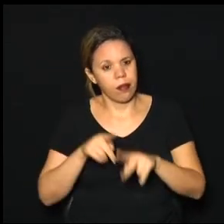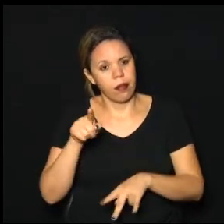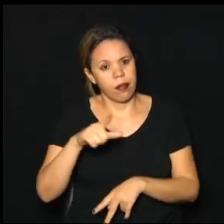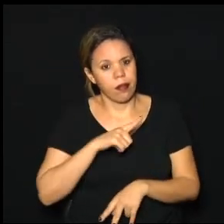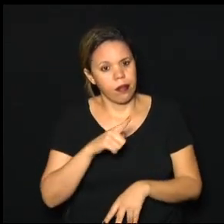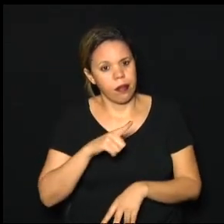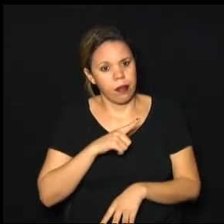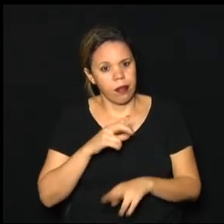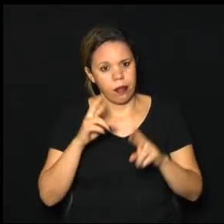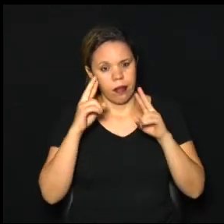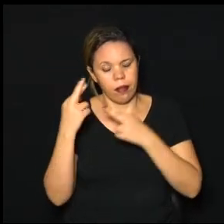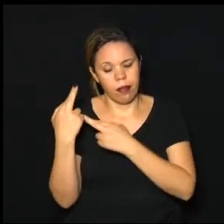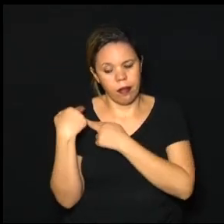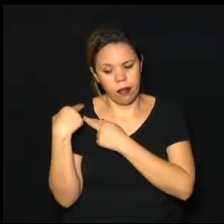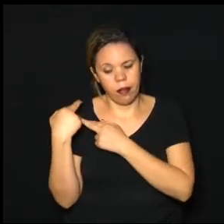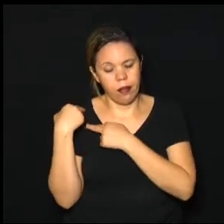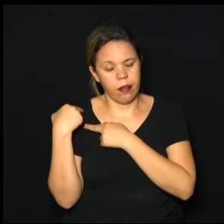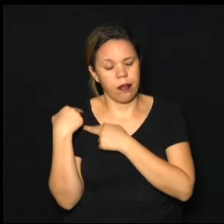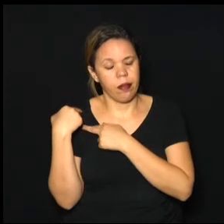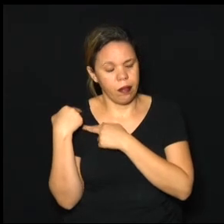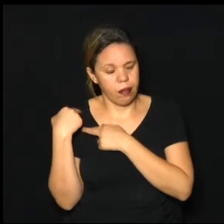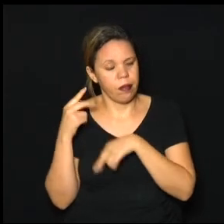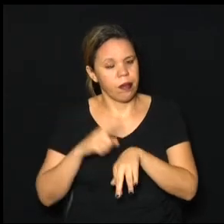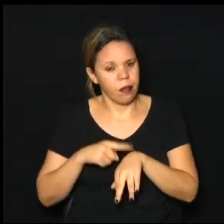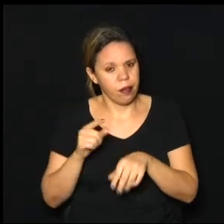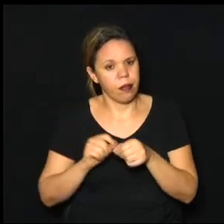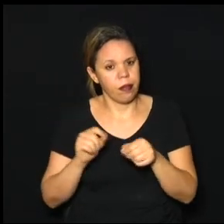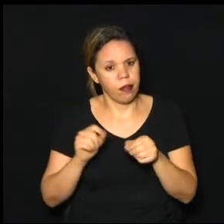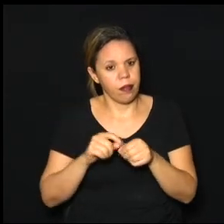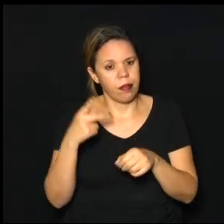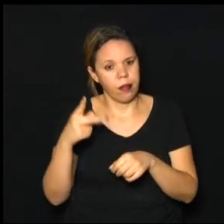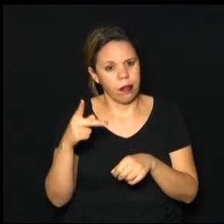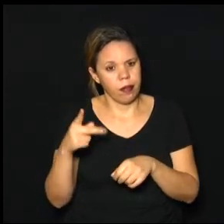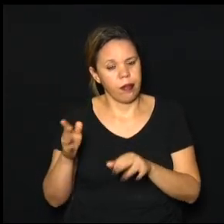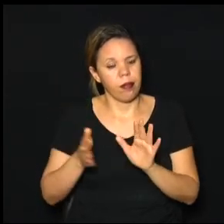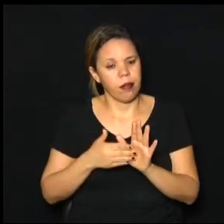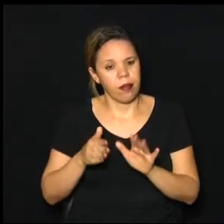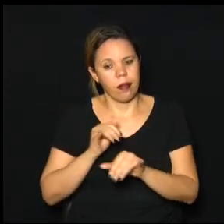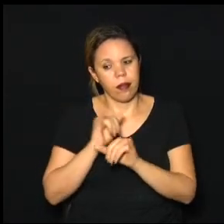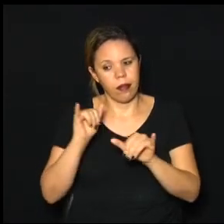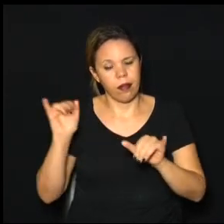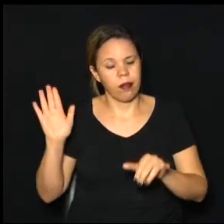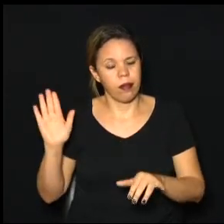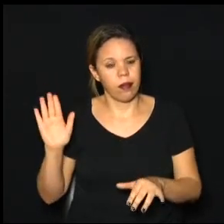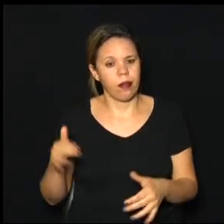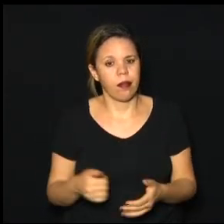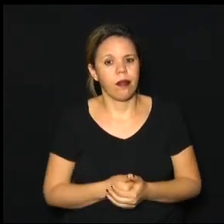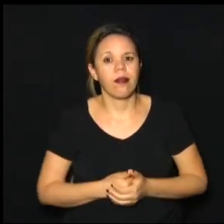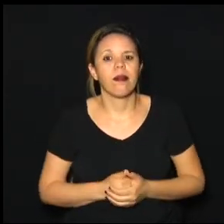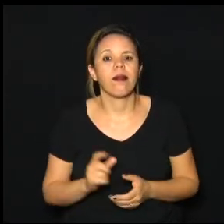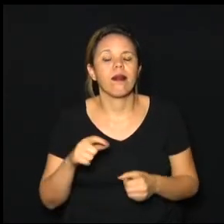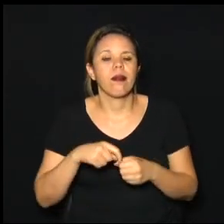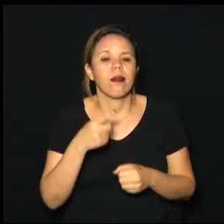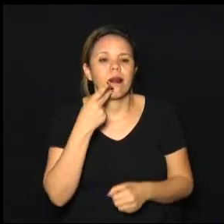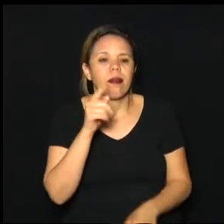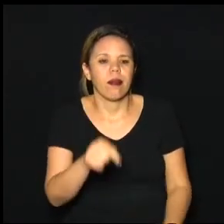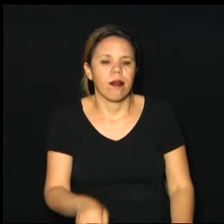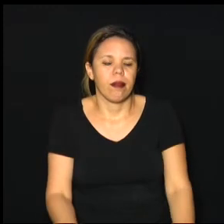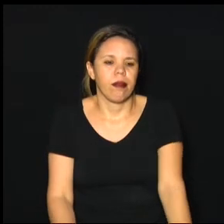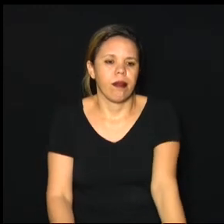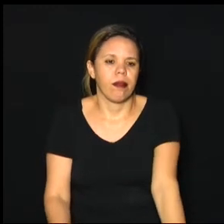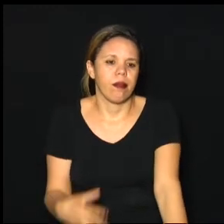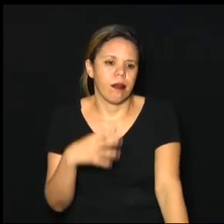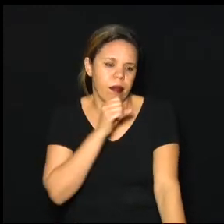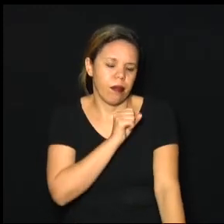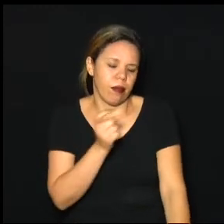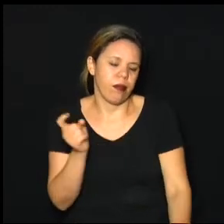ter responsabilidade na hora de fazer a sua propaganda eleitoral. Daqui a pouquinho eu vou voltar nesse ponto, de forma rápida, mas